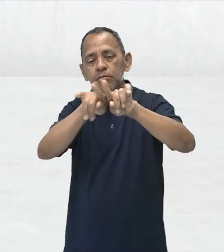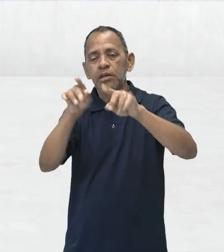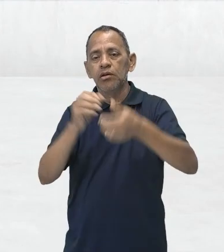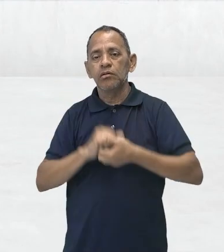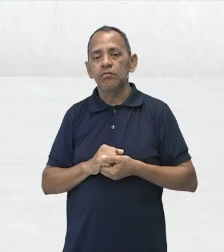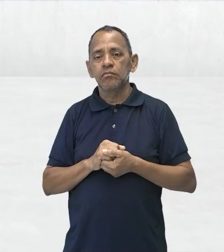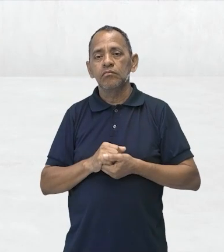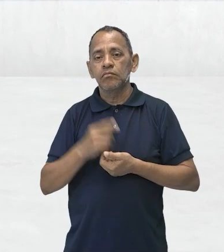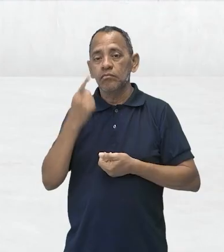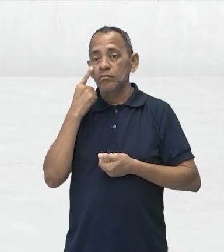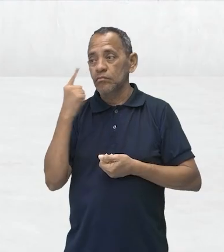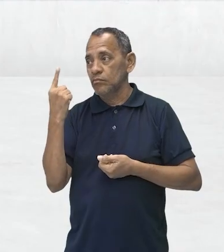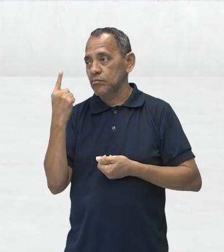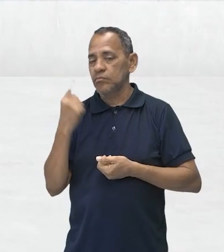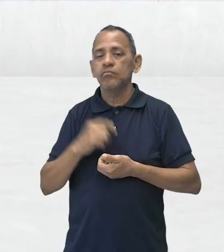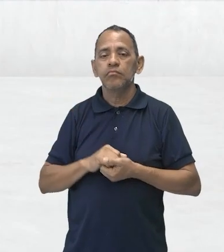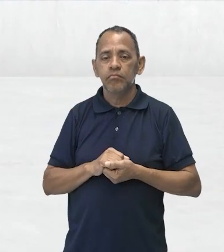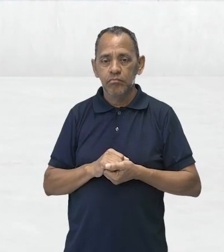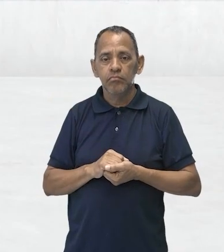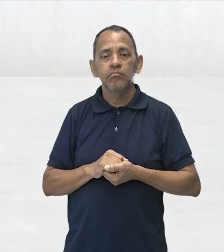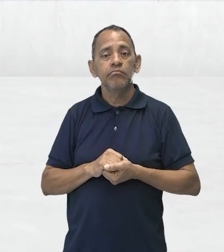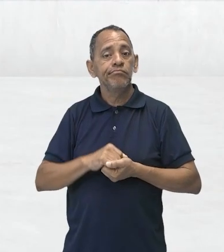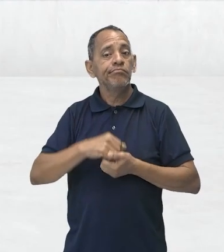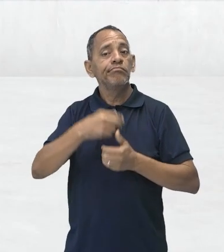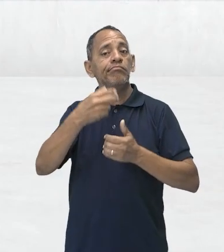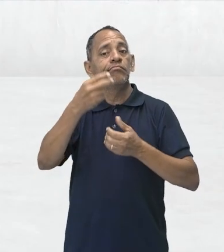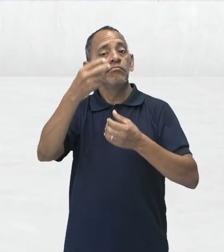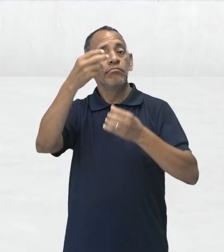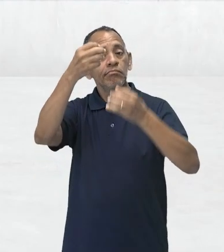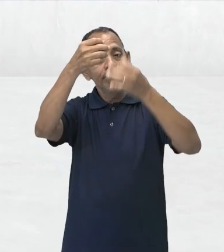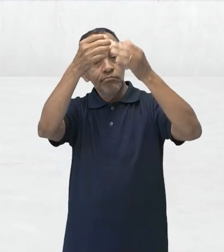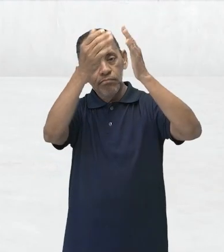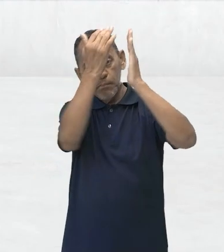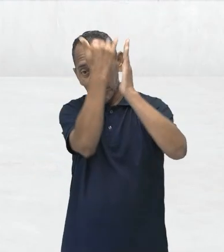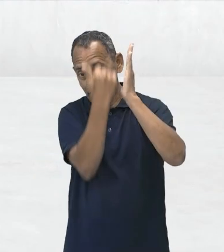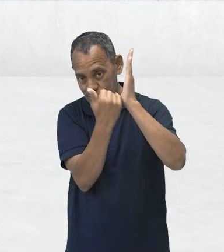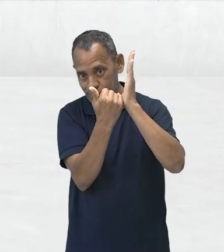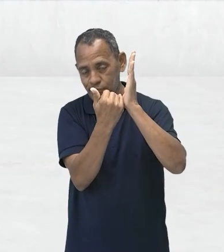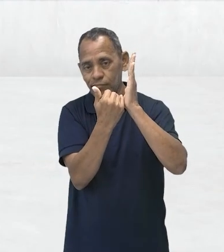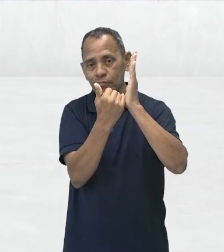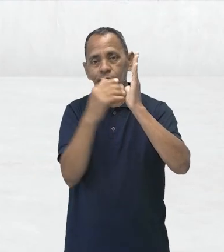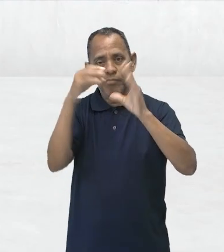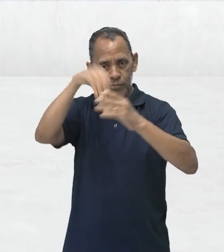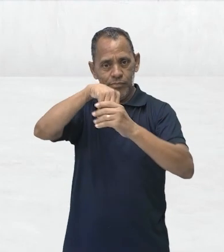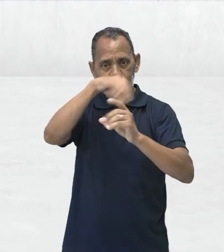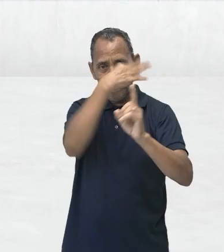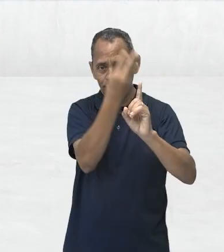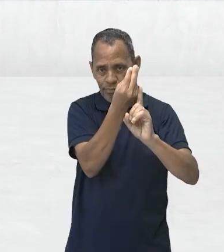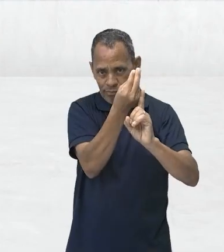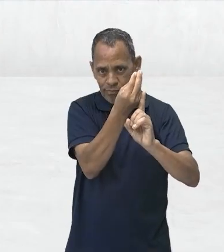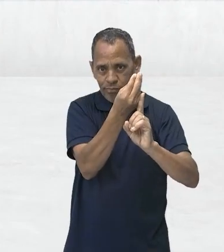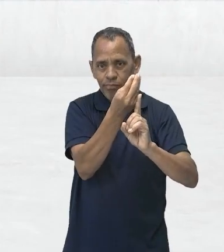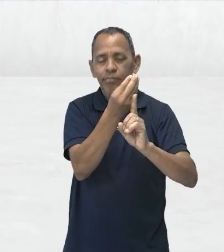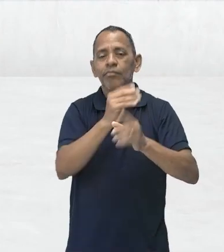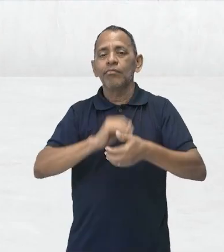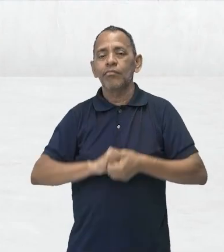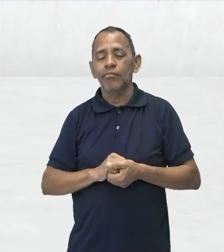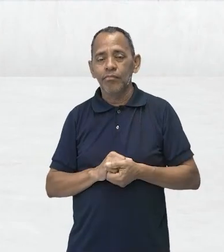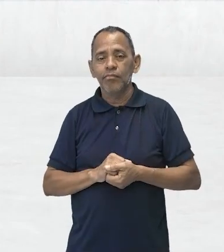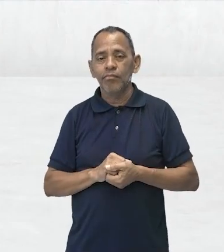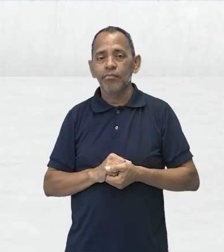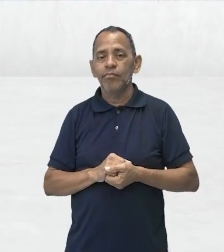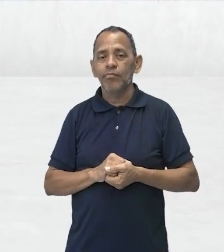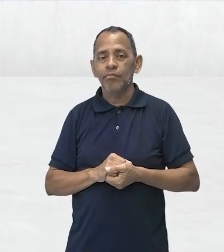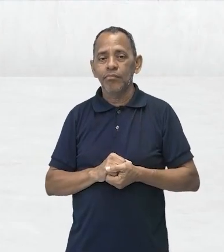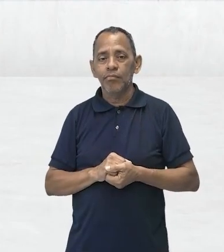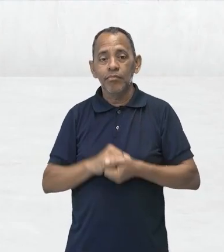Aqui eu trouxe a relação do abstracionismo na obra de arte, porque, em sentido amplo, o abstracionismo